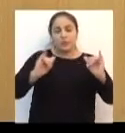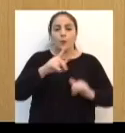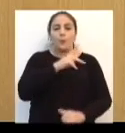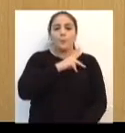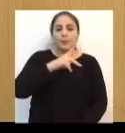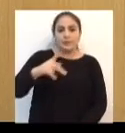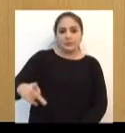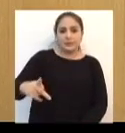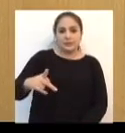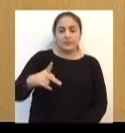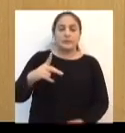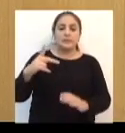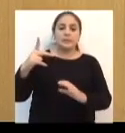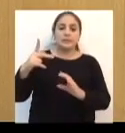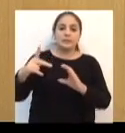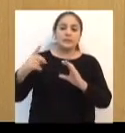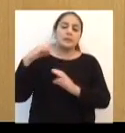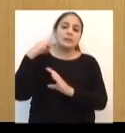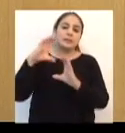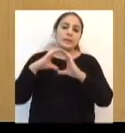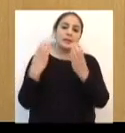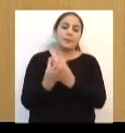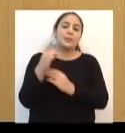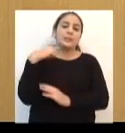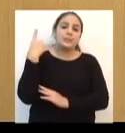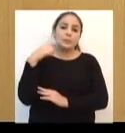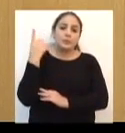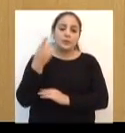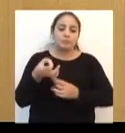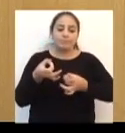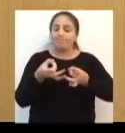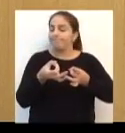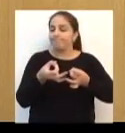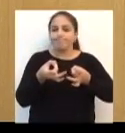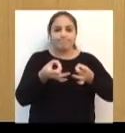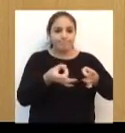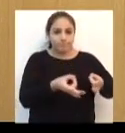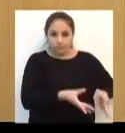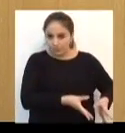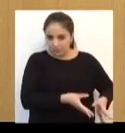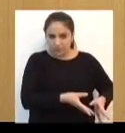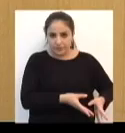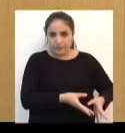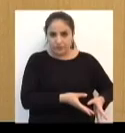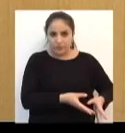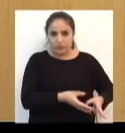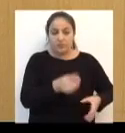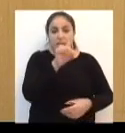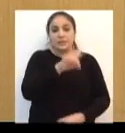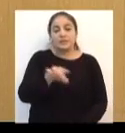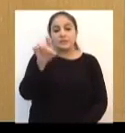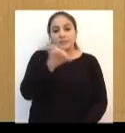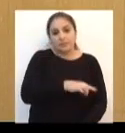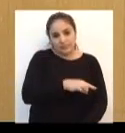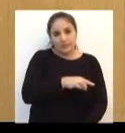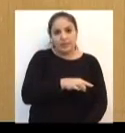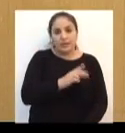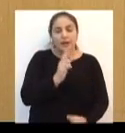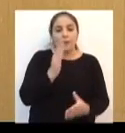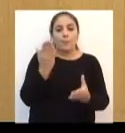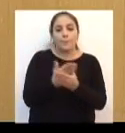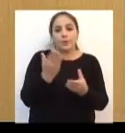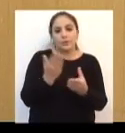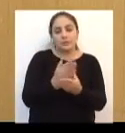presidente interino da Câmara dos Deputados tinha desistido de anular as sessões de apreciação do prosseguimento